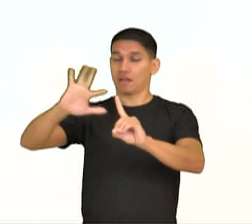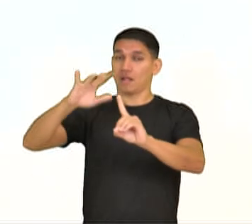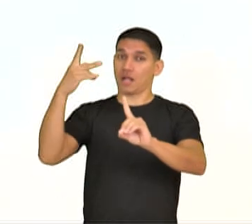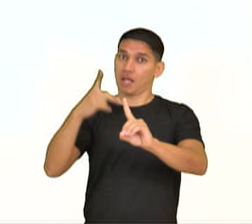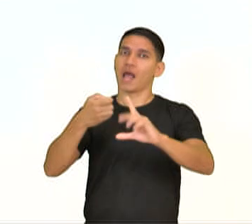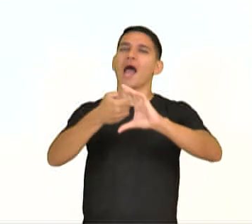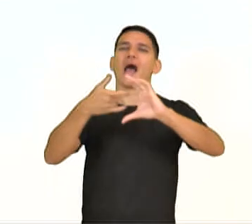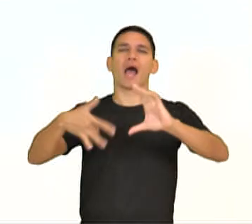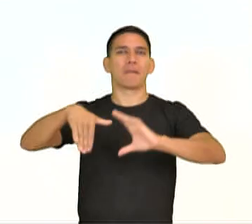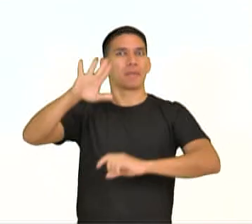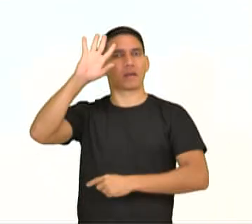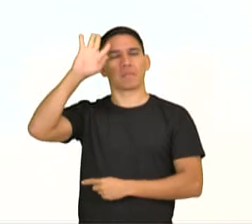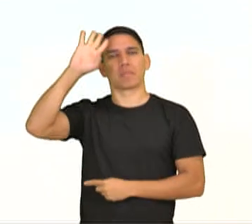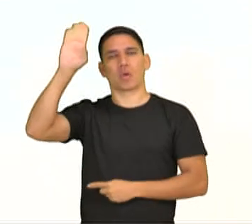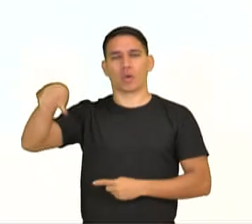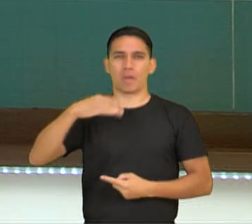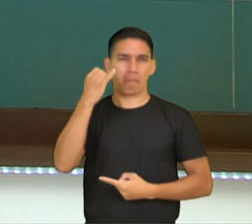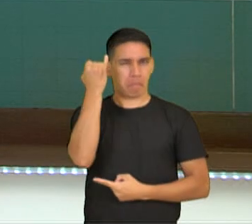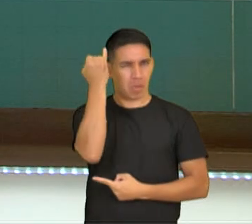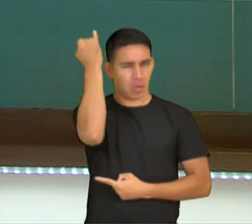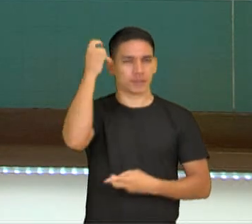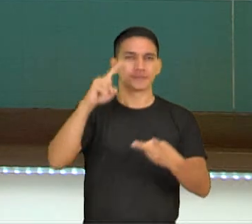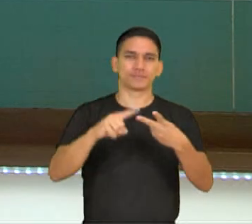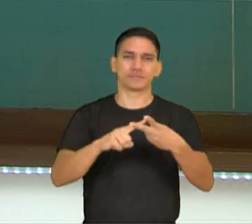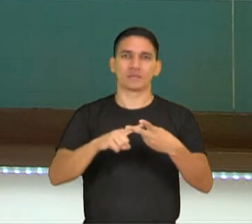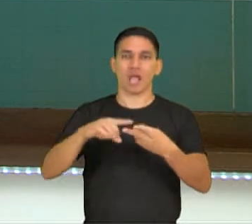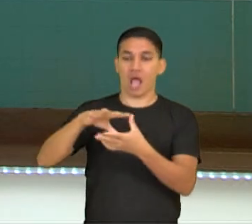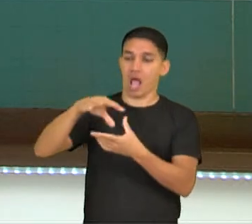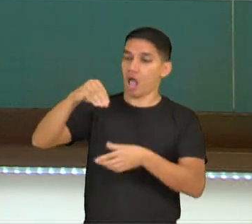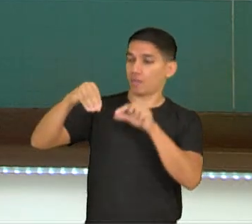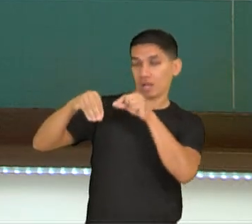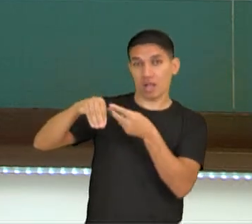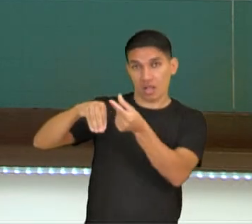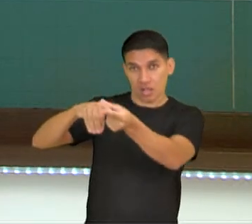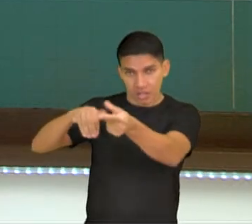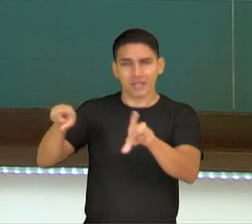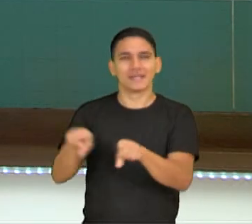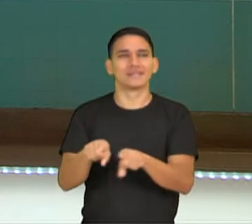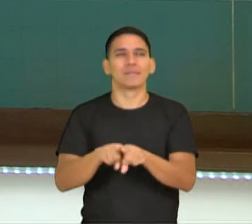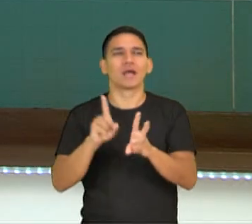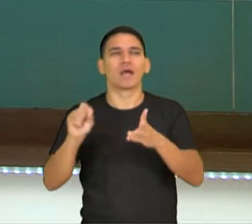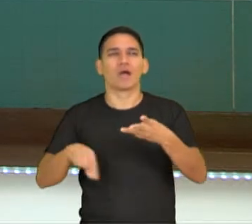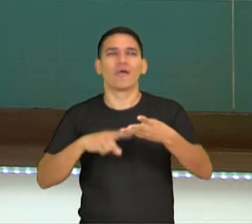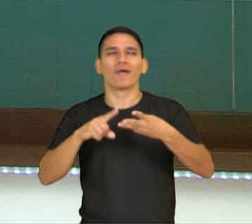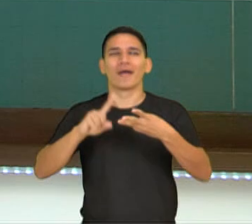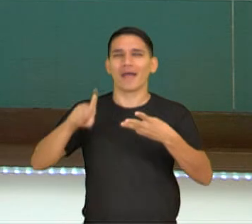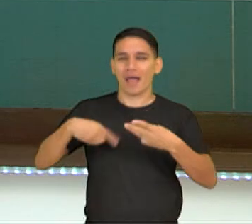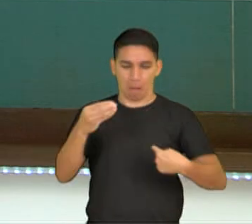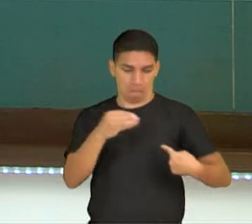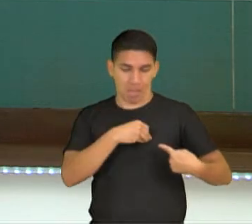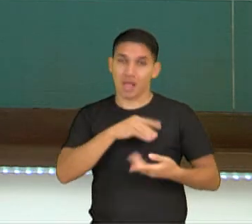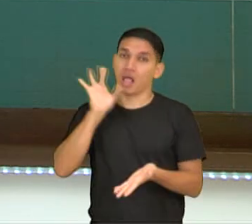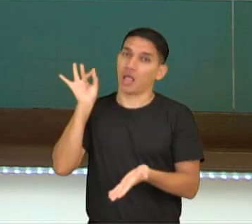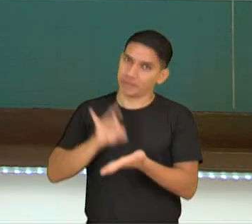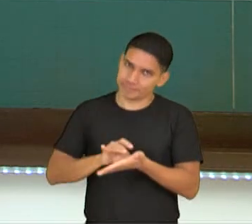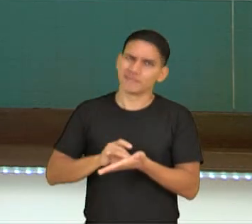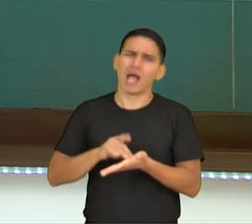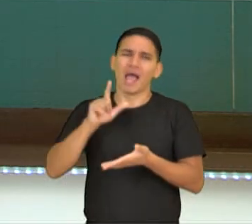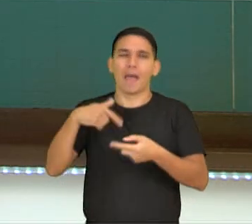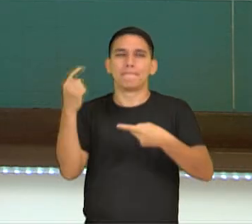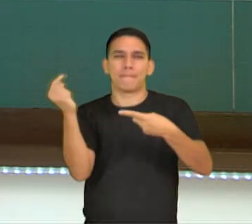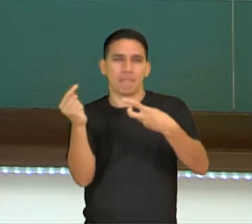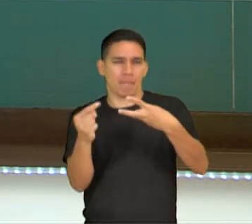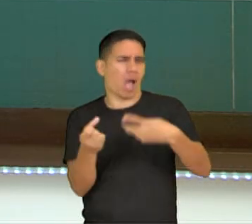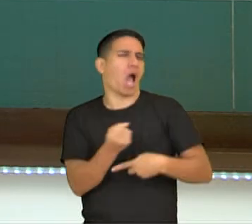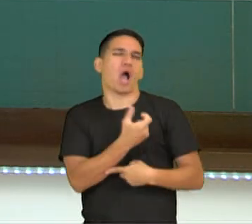momento. A imortalidade da alma e o pecado original são questões que são problematizadas nesse momento. Nós vamos ver várias